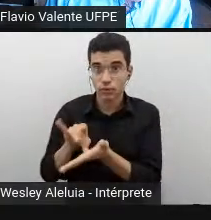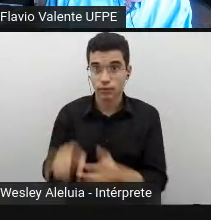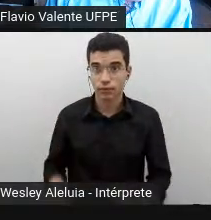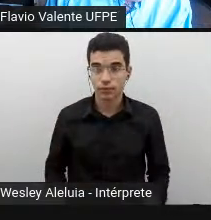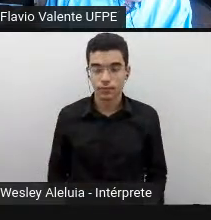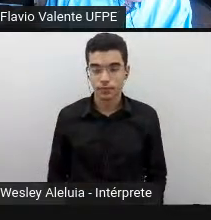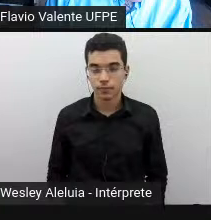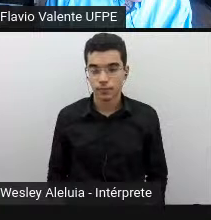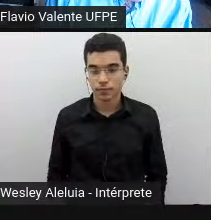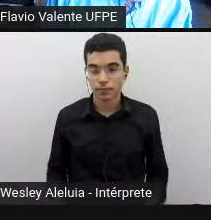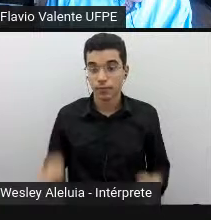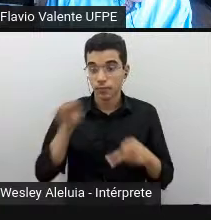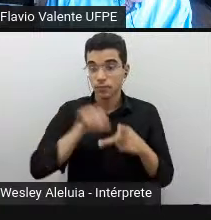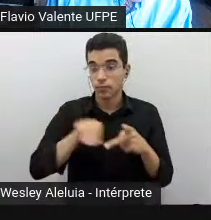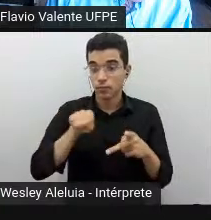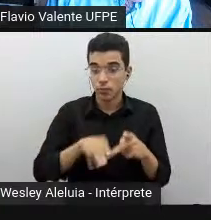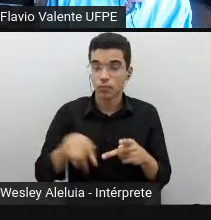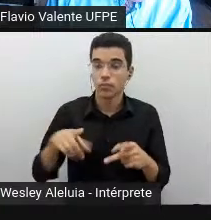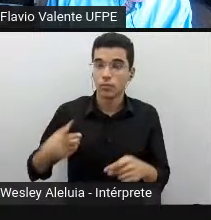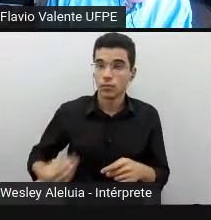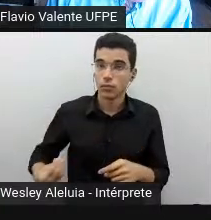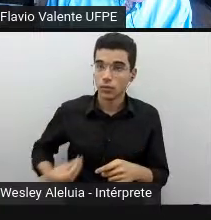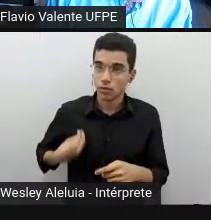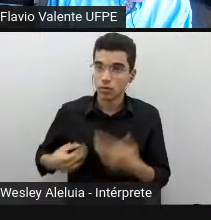E o Ministério Público tem um papel fundamental,